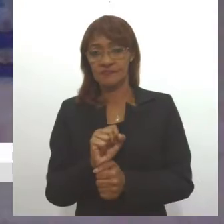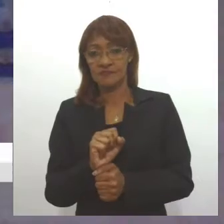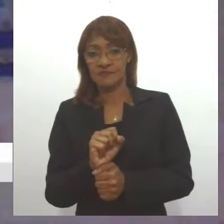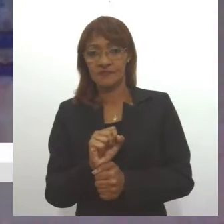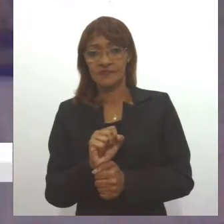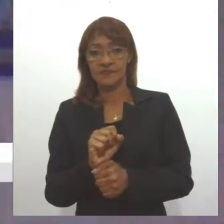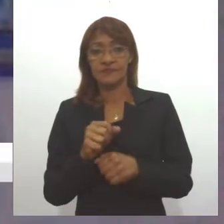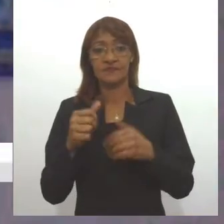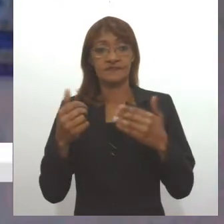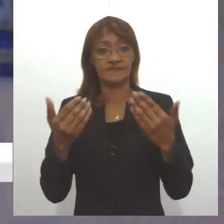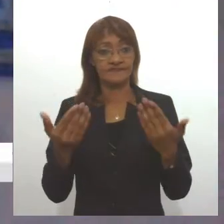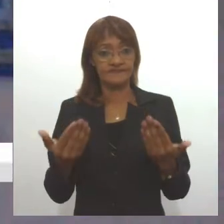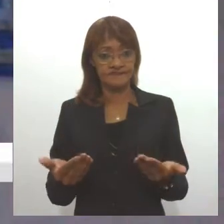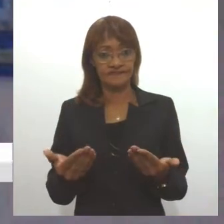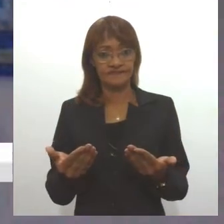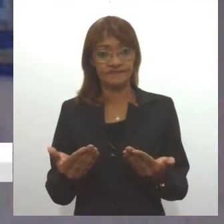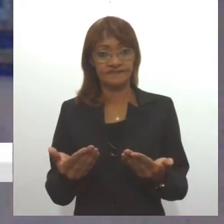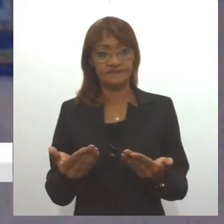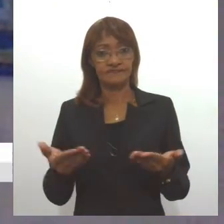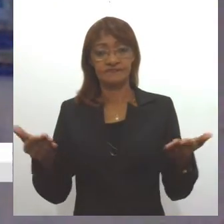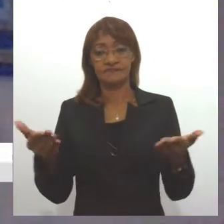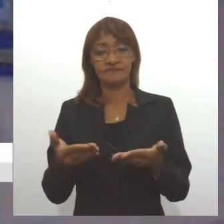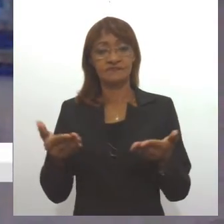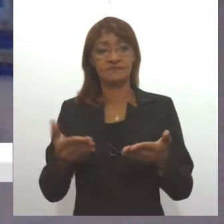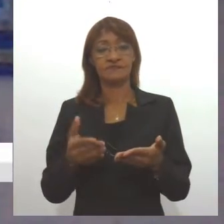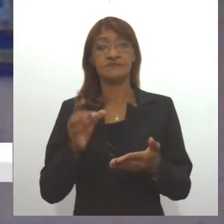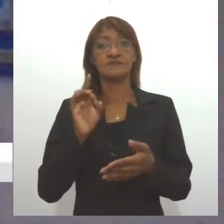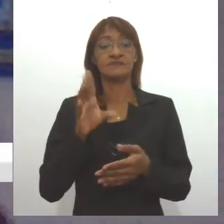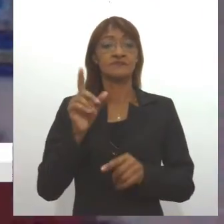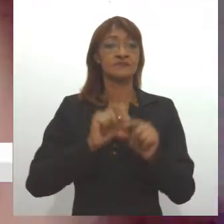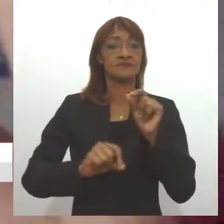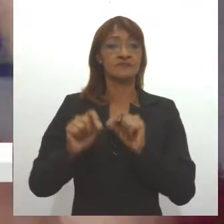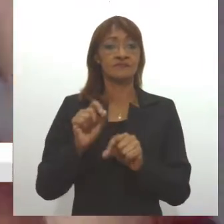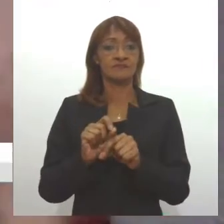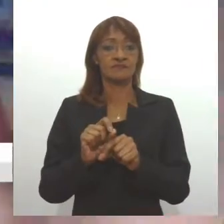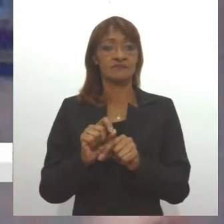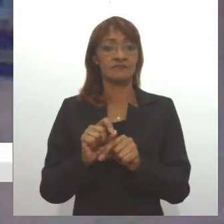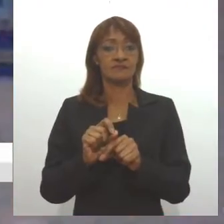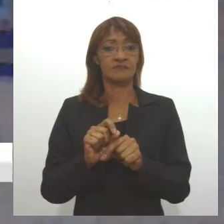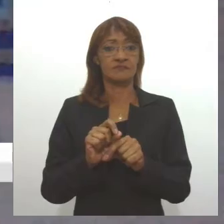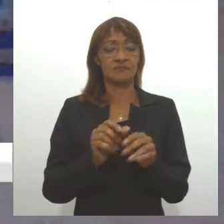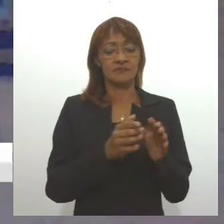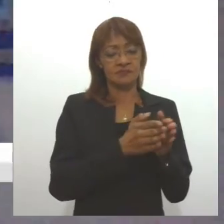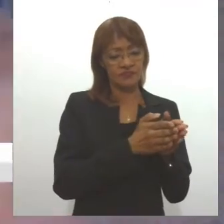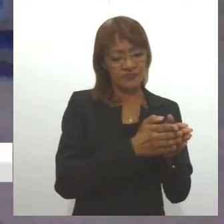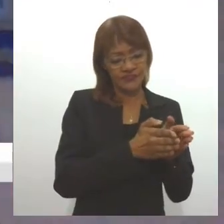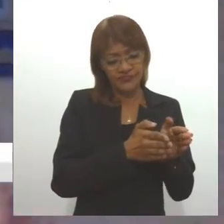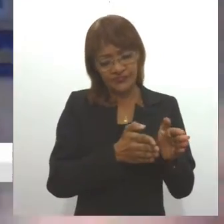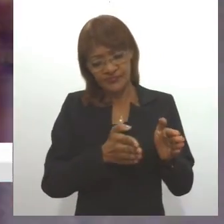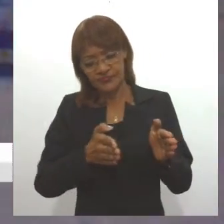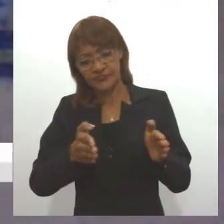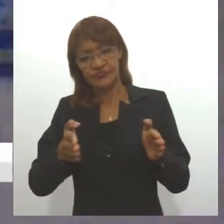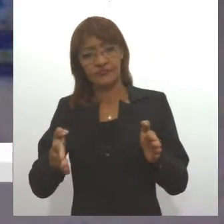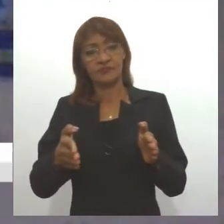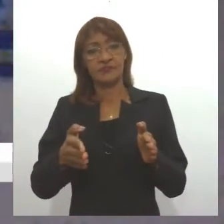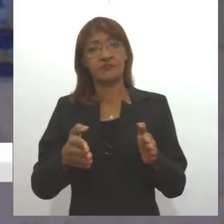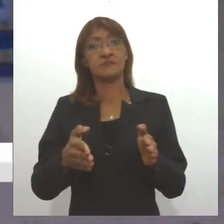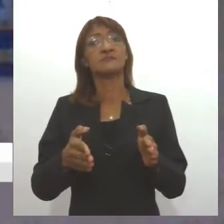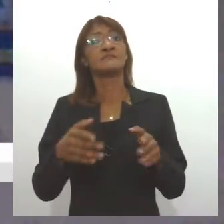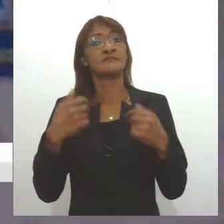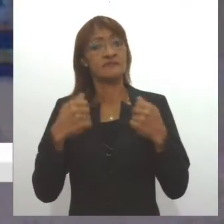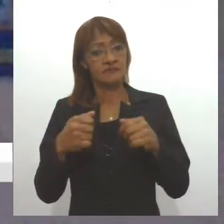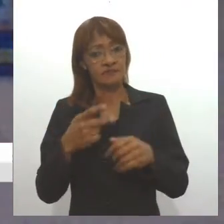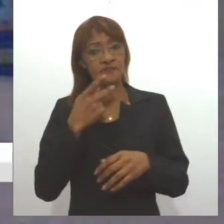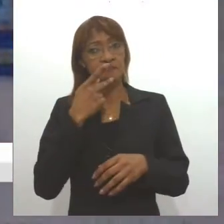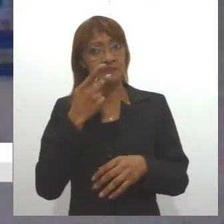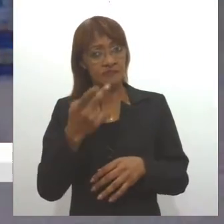e ficou no status de consultivo, que foi algo que durante toda essa caminhada, a gente não pode deixar de aqui